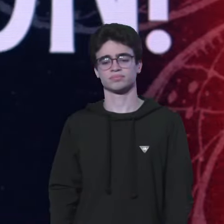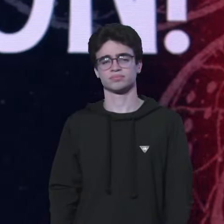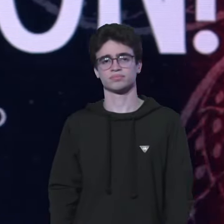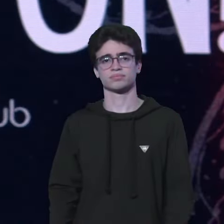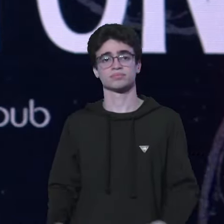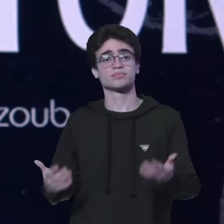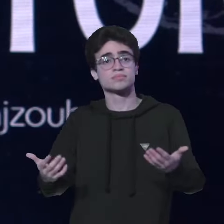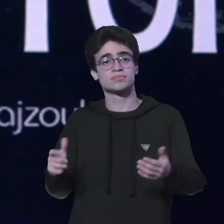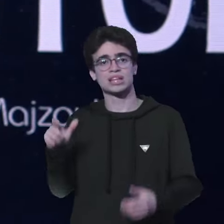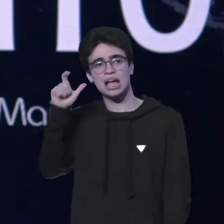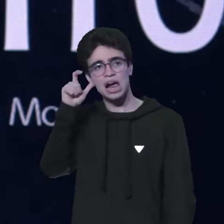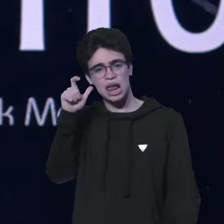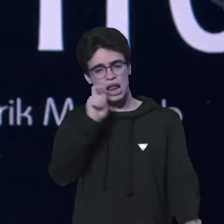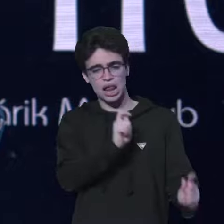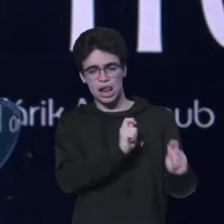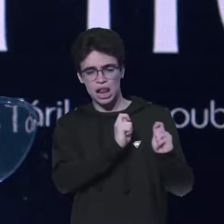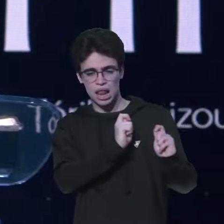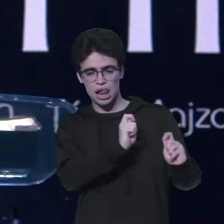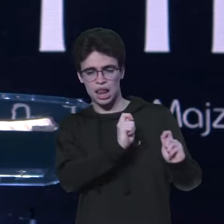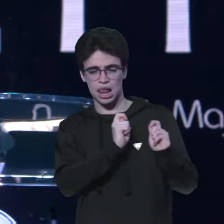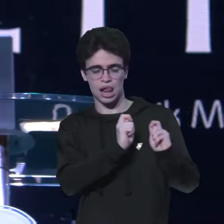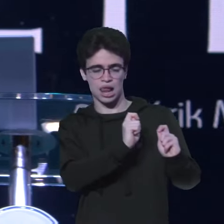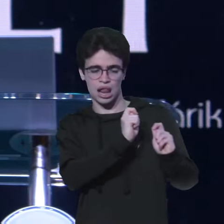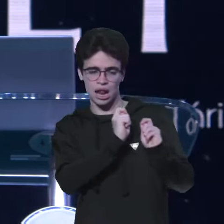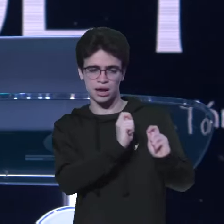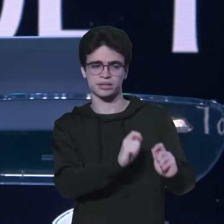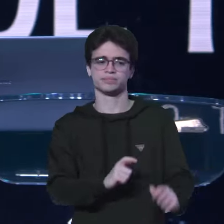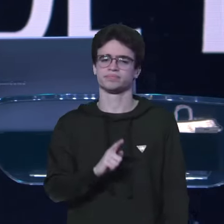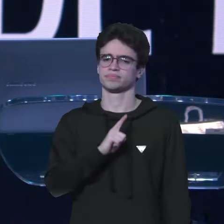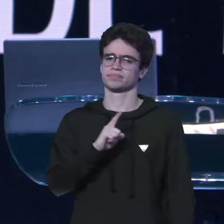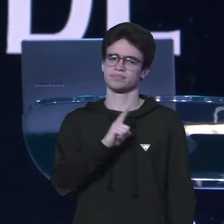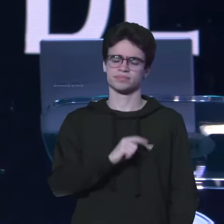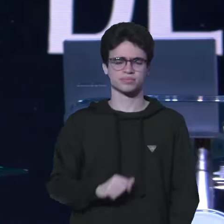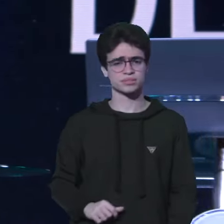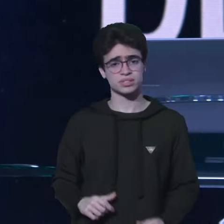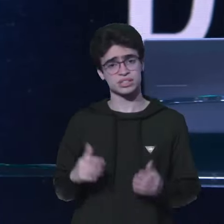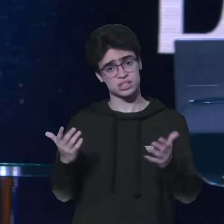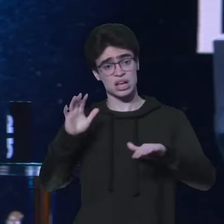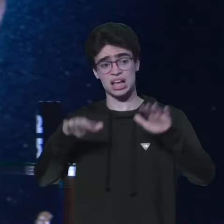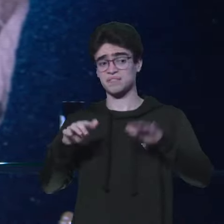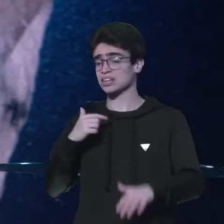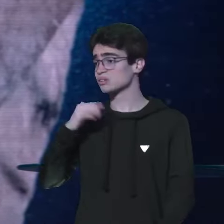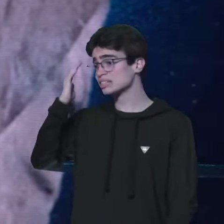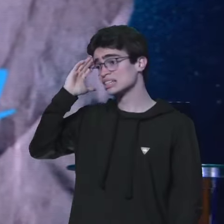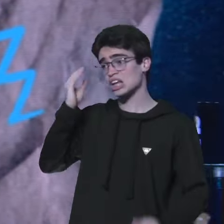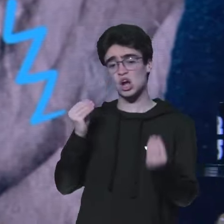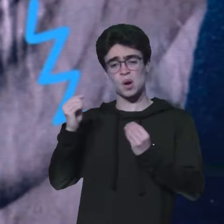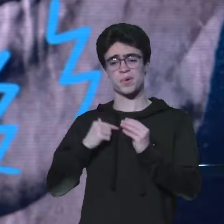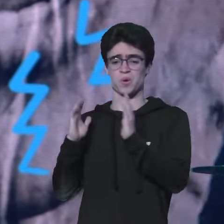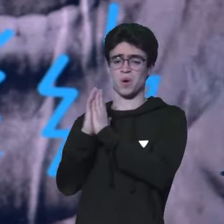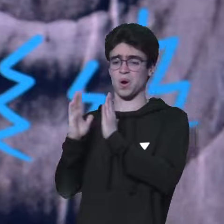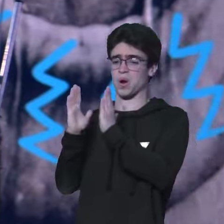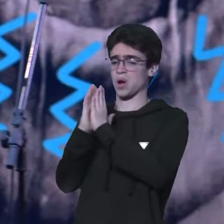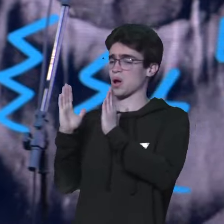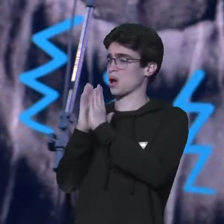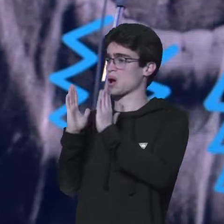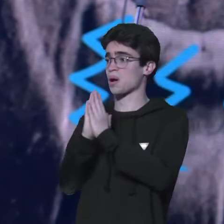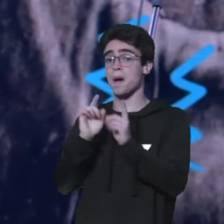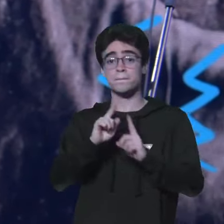As vozes de Piton estão aí no seu ouvido. E aí você não entende porque você ora, ora, ora e não consegue largar